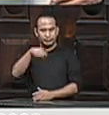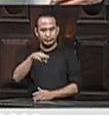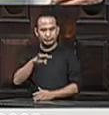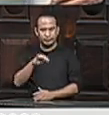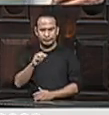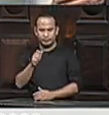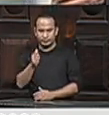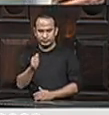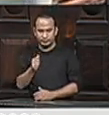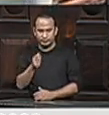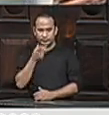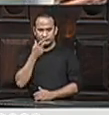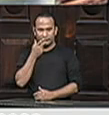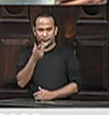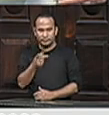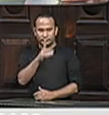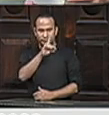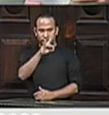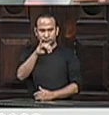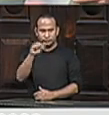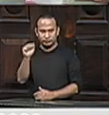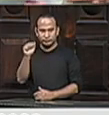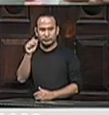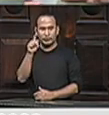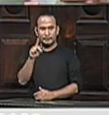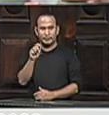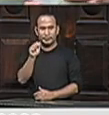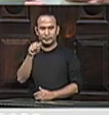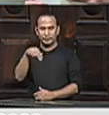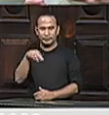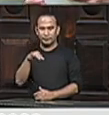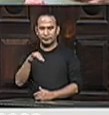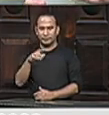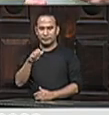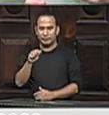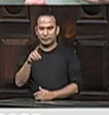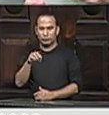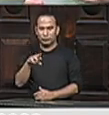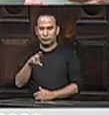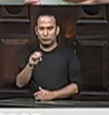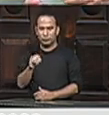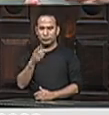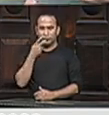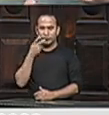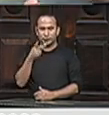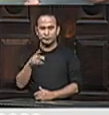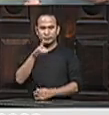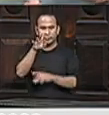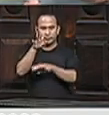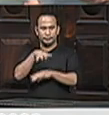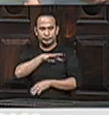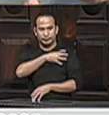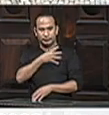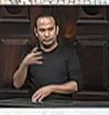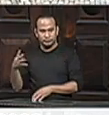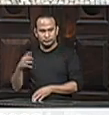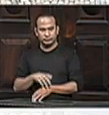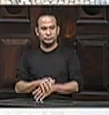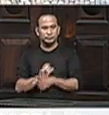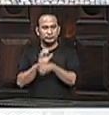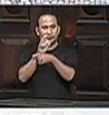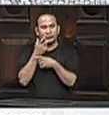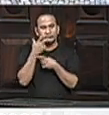encerra a discussão em votação. Os senhores que aprovam, como estão aprovados, vai autógrafo. Declaração de voto. Declaração de voto, deputado Valdec Carneiro. Cumprimentar a deputada Marta